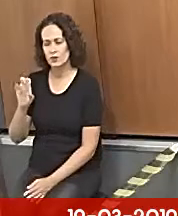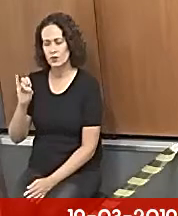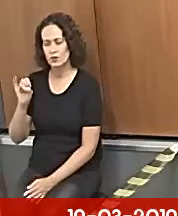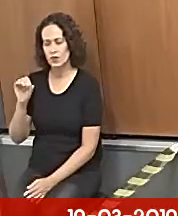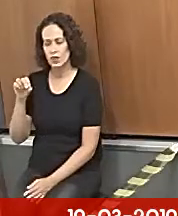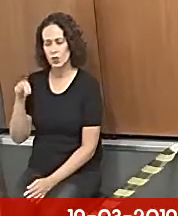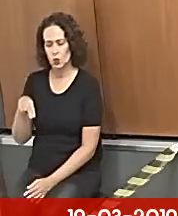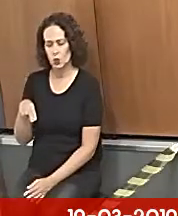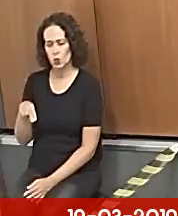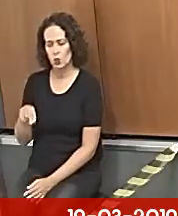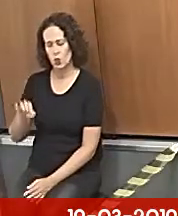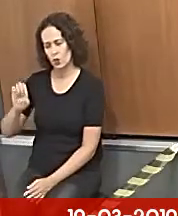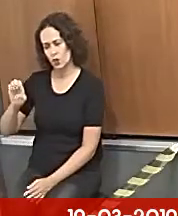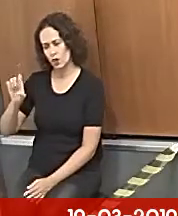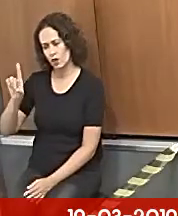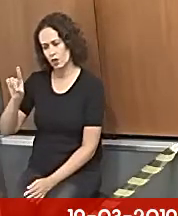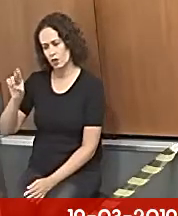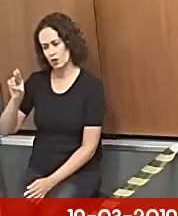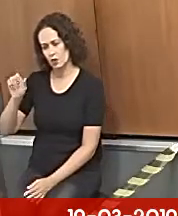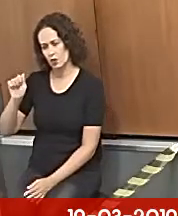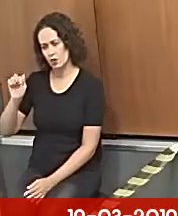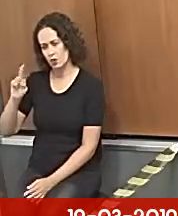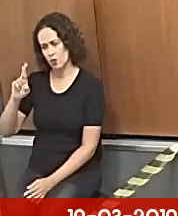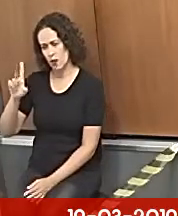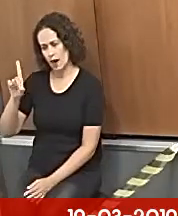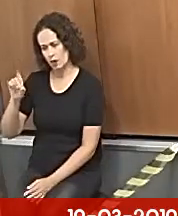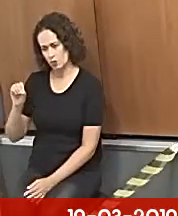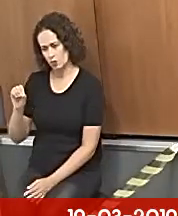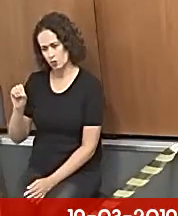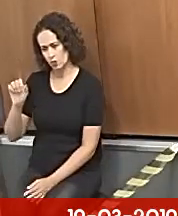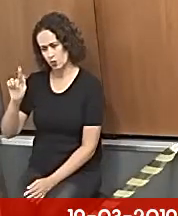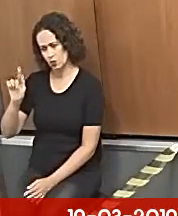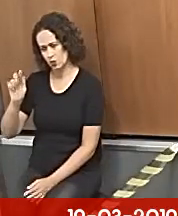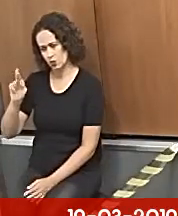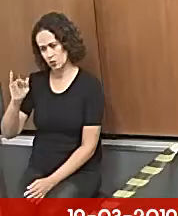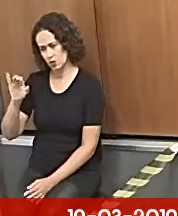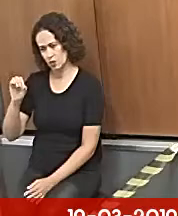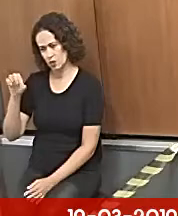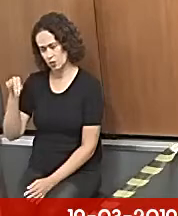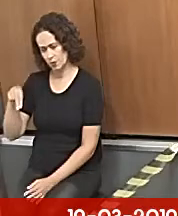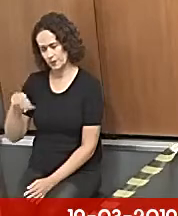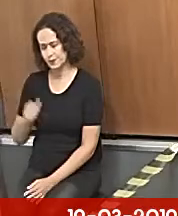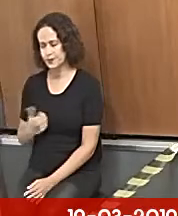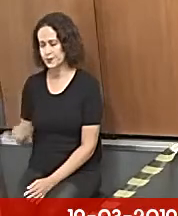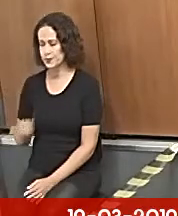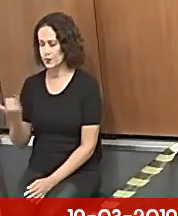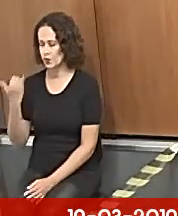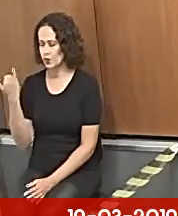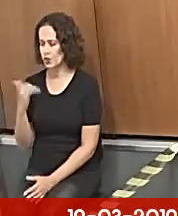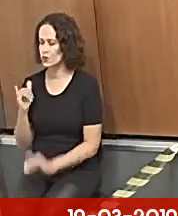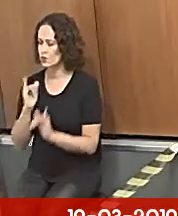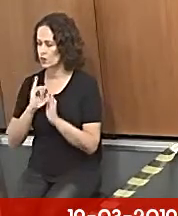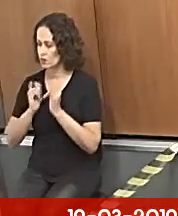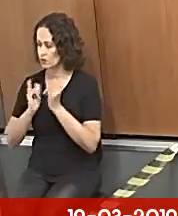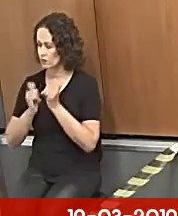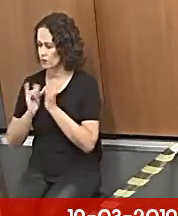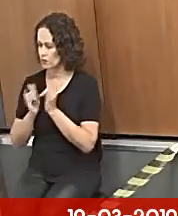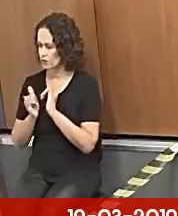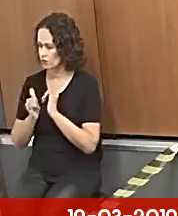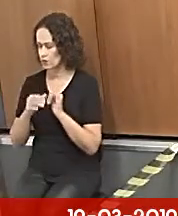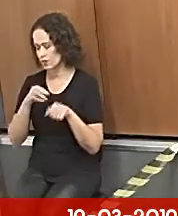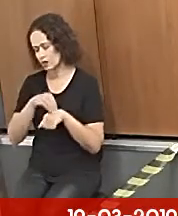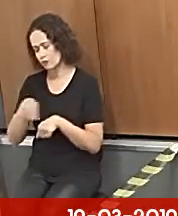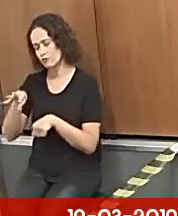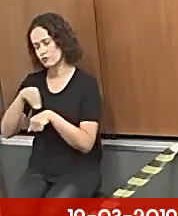é é uma outra questão que essas informações sejam encaminhadas procon pede pra gente